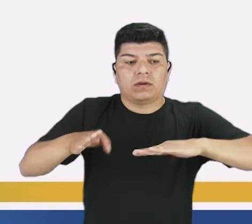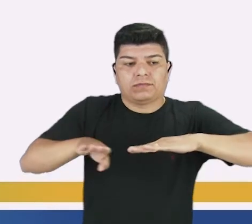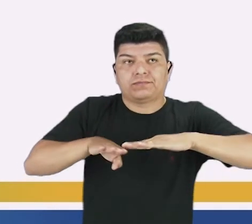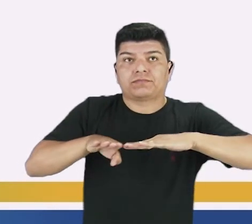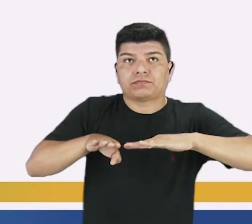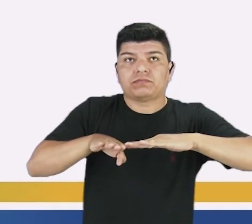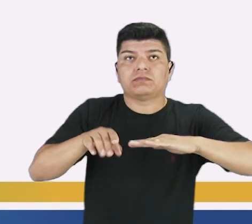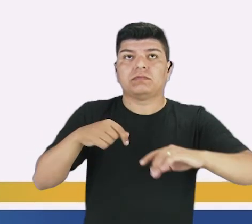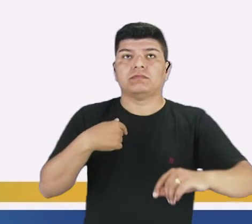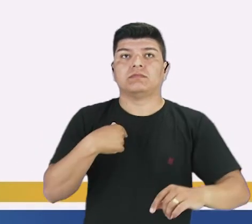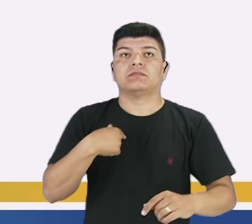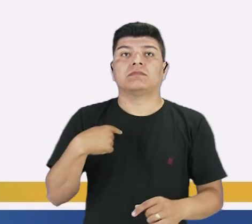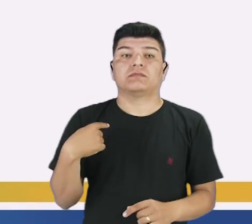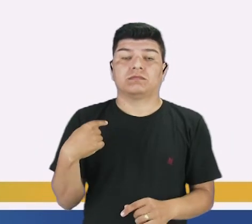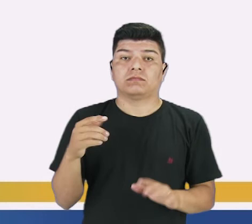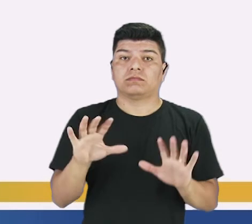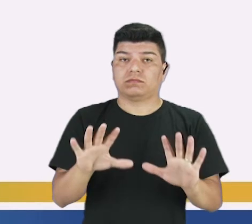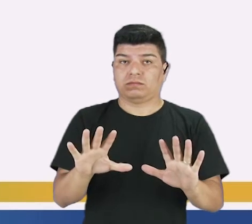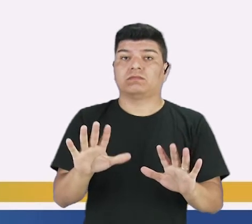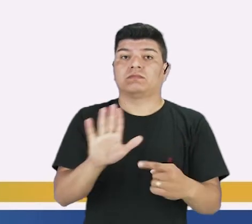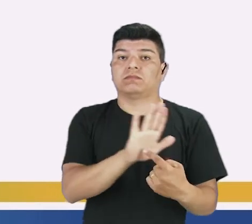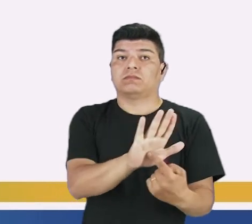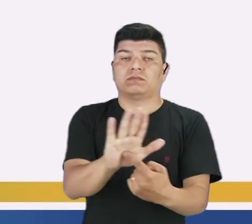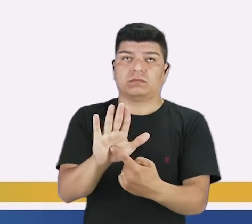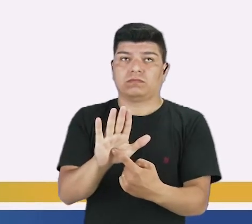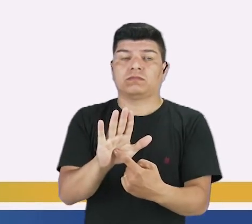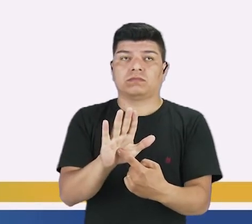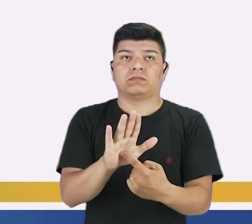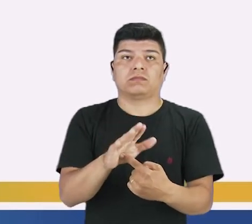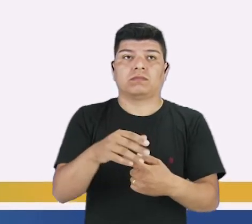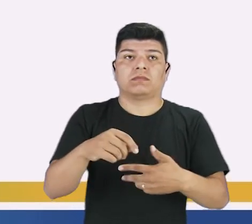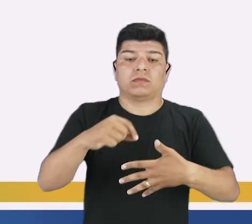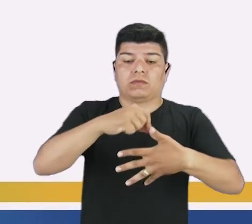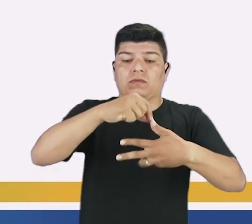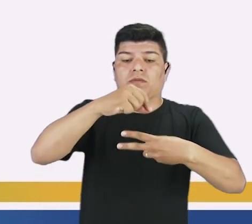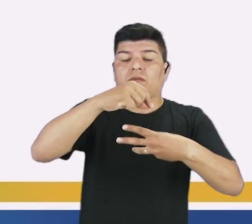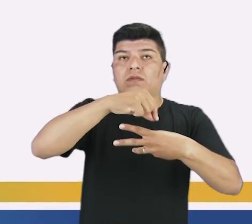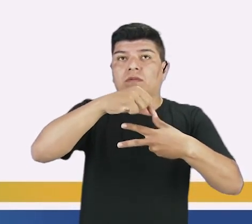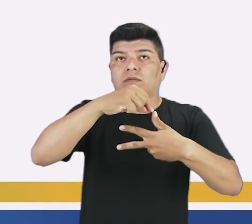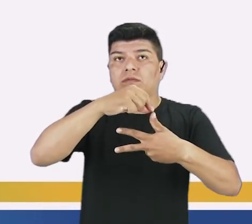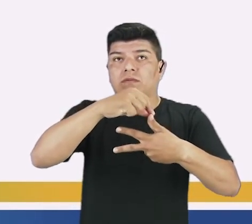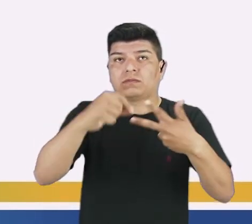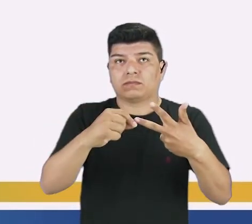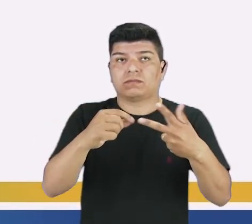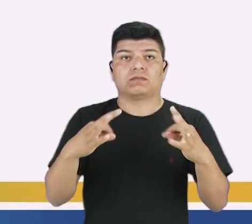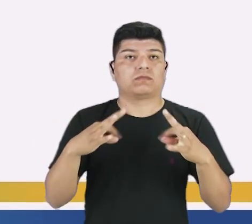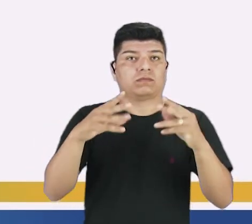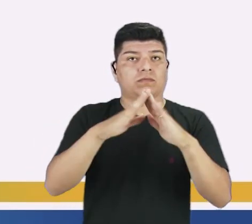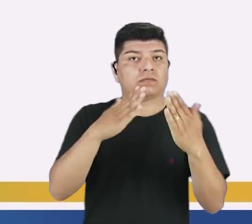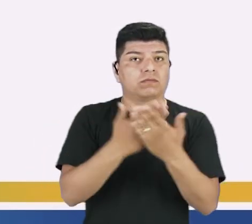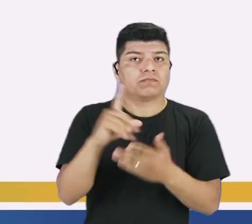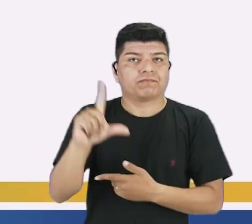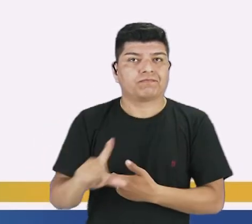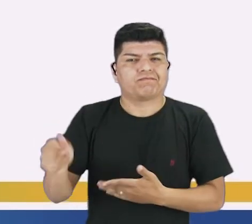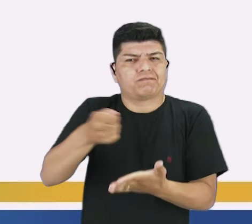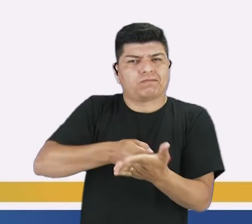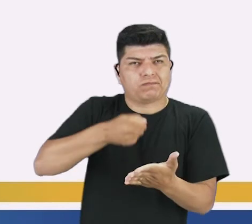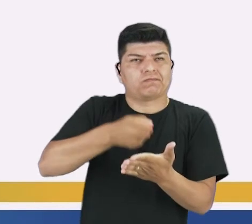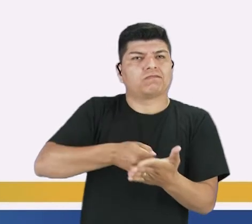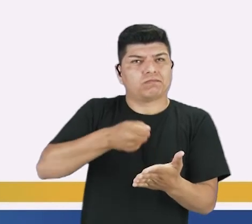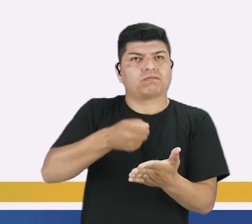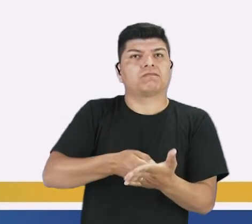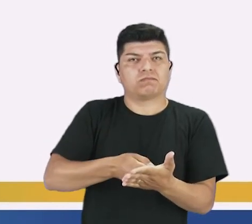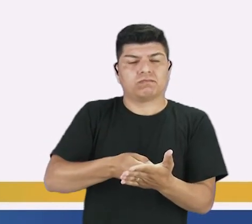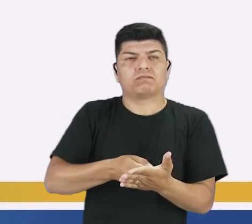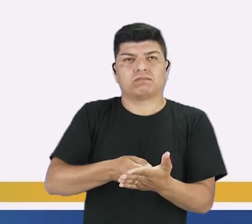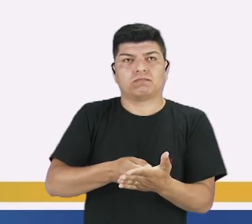a nos deixar as suas marcas. E no Enem, todas essas escolas literárias elas são cobradas de maneira muito